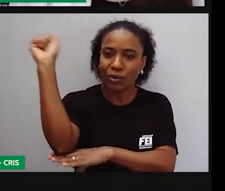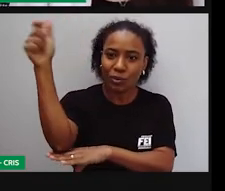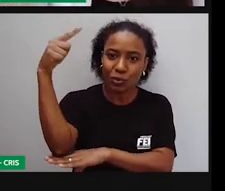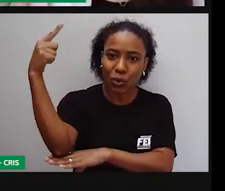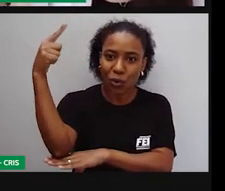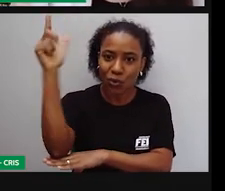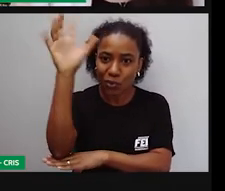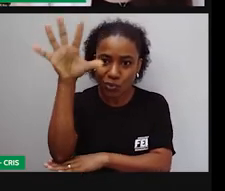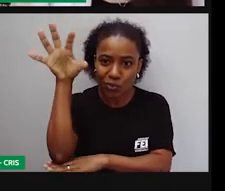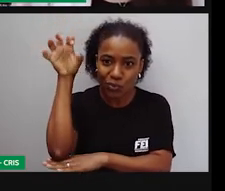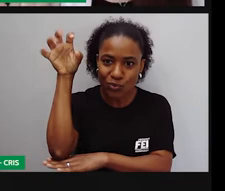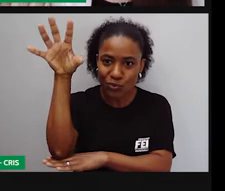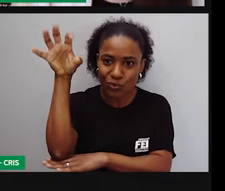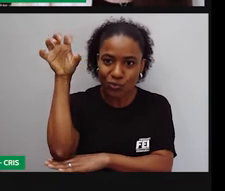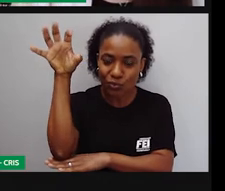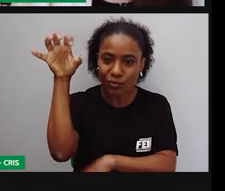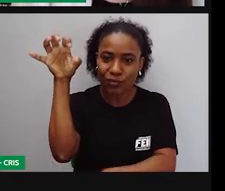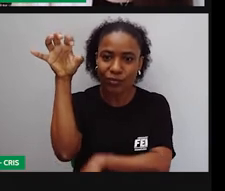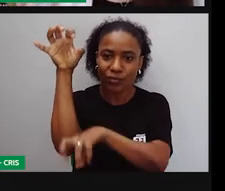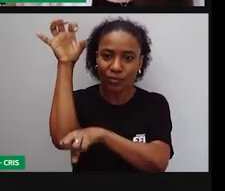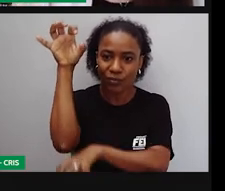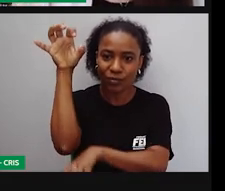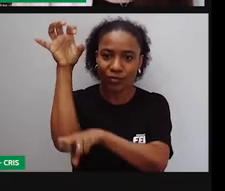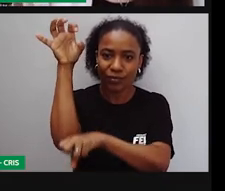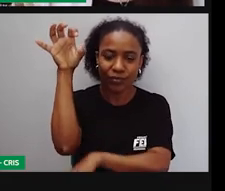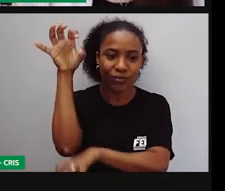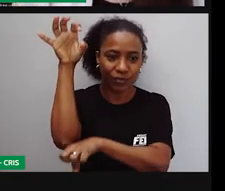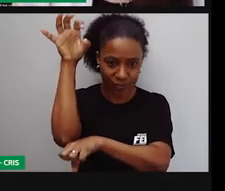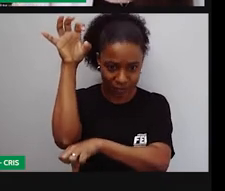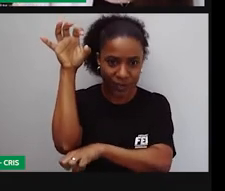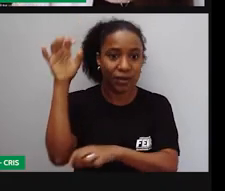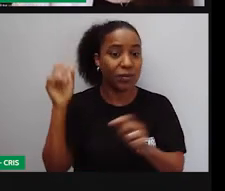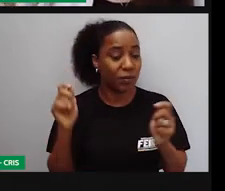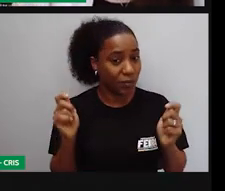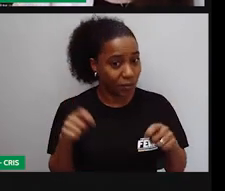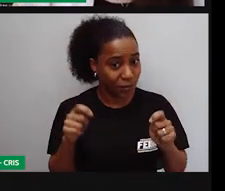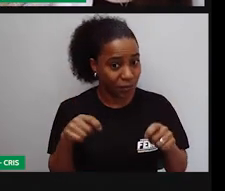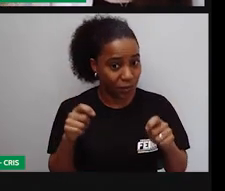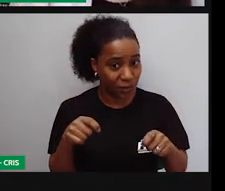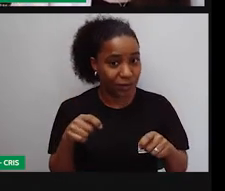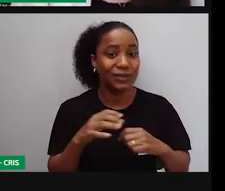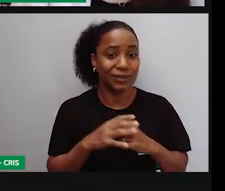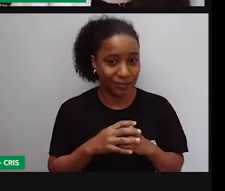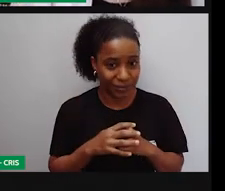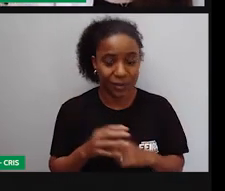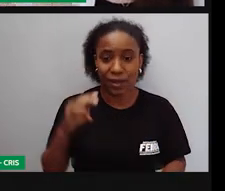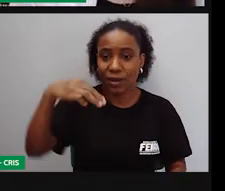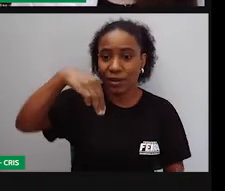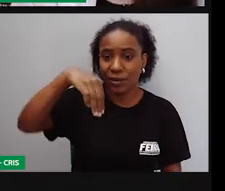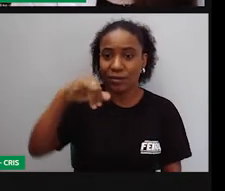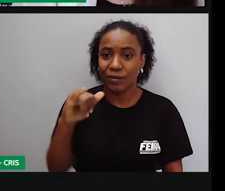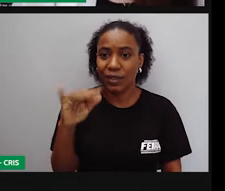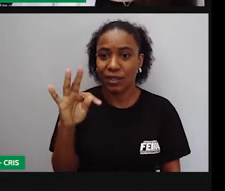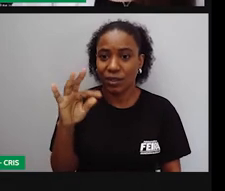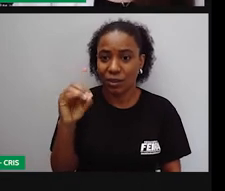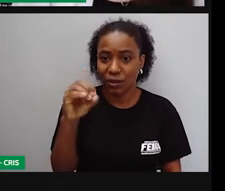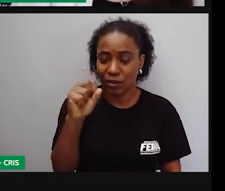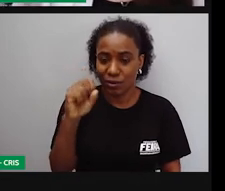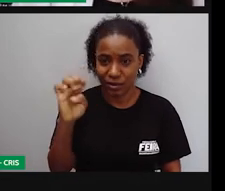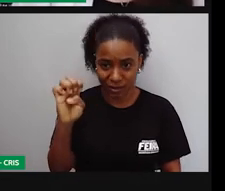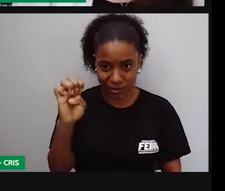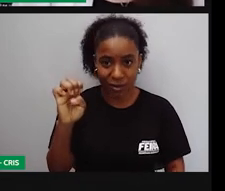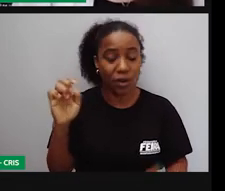fotossíntese. E nesse processo, as plantas fazem o quê? Obtêm a glicose a partir do CO2, dióxido de carbono, e